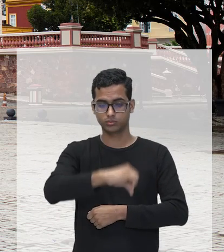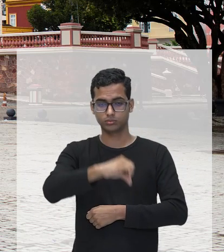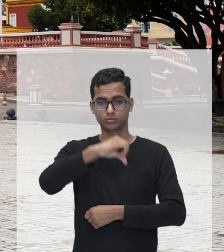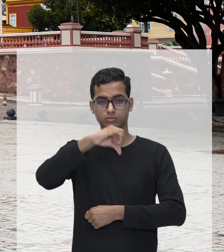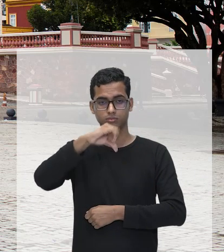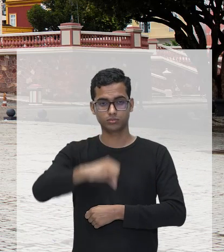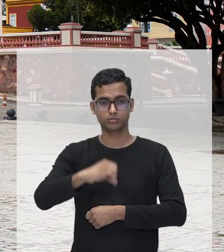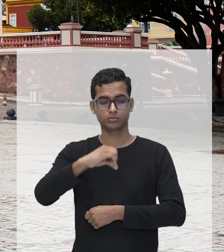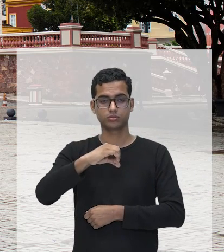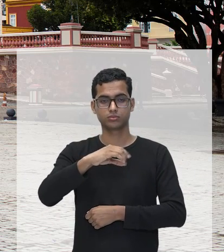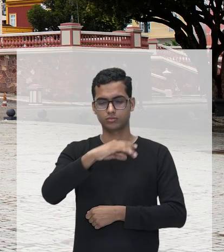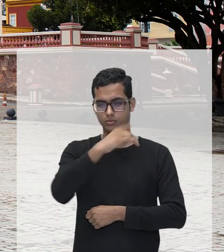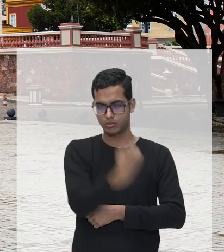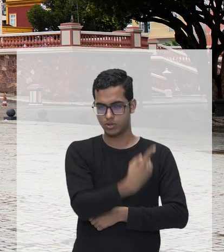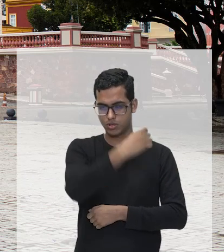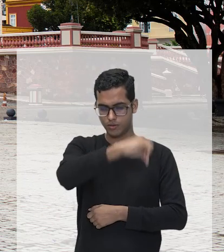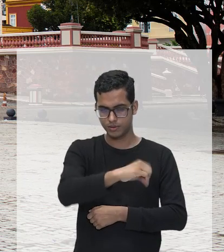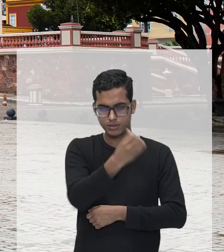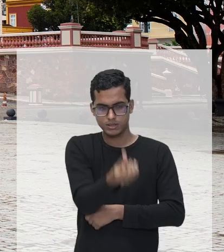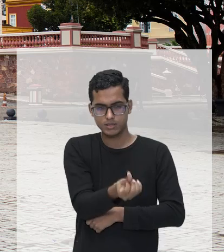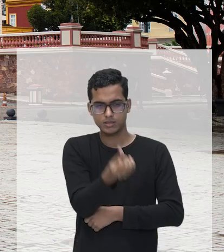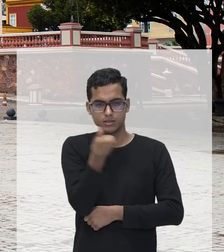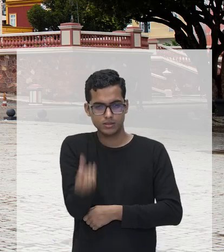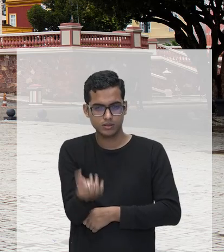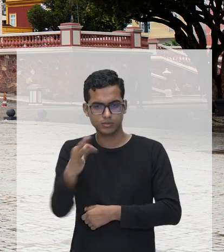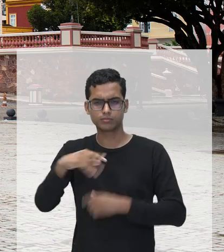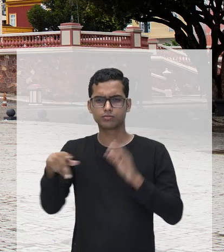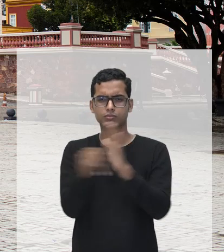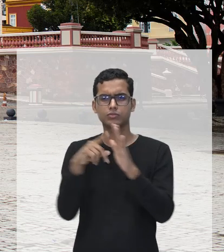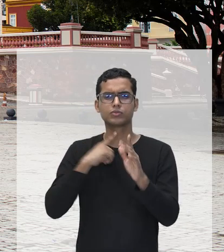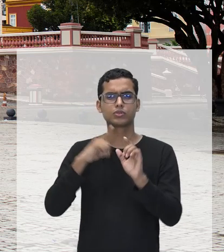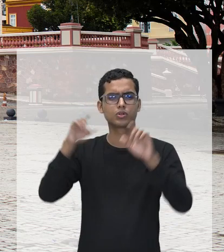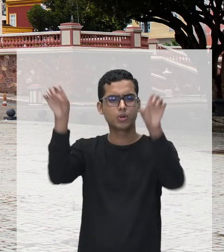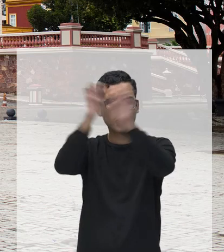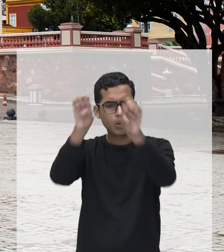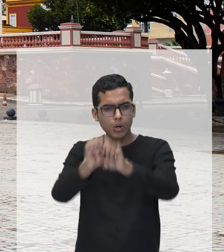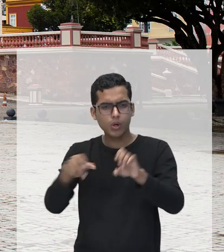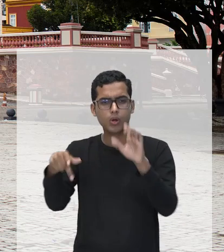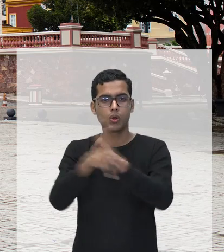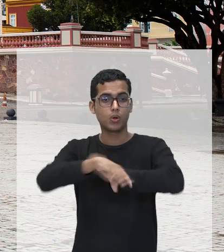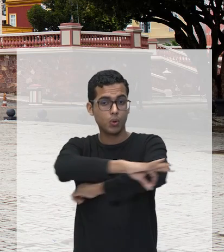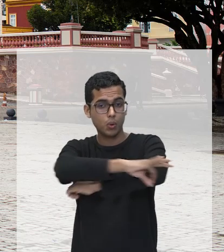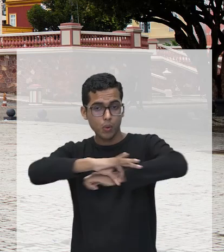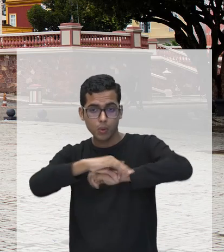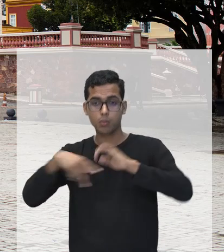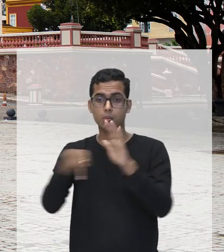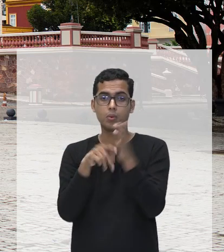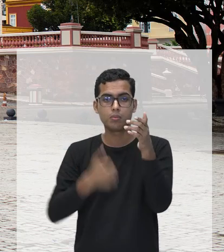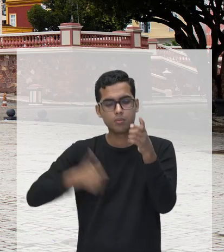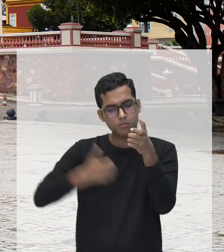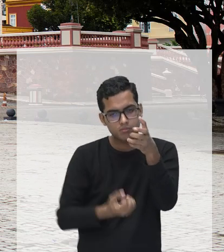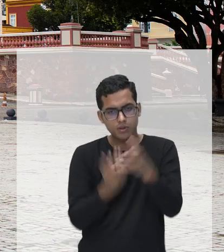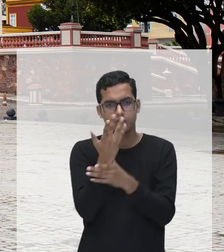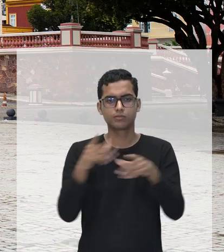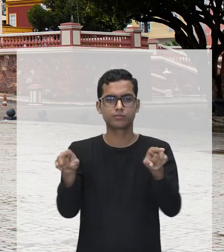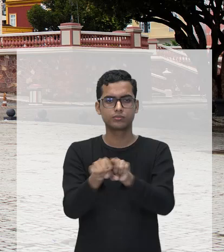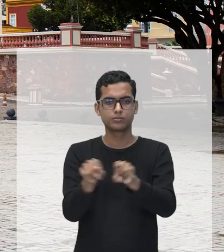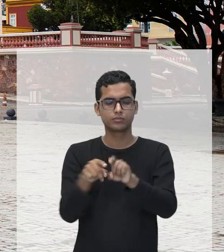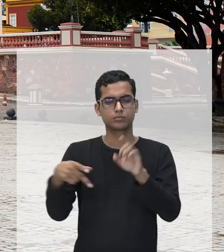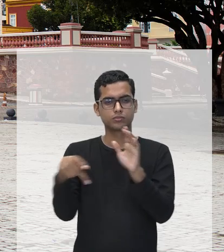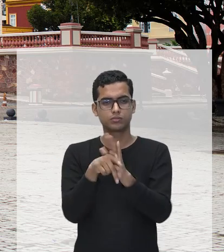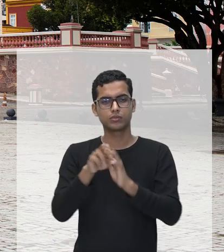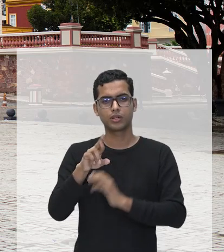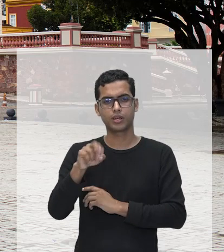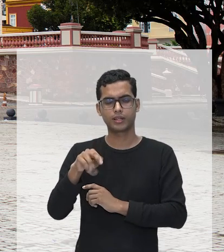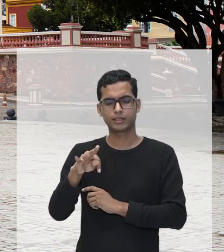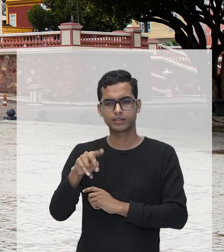1966, e ele preserva a arquitetura, decoração original. O estilo arquitetônico é renascentista, com